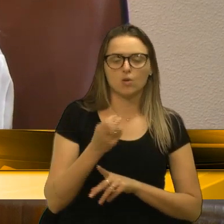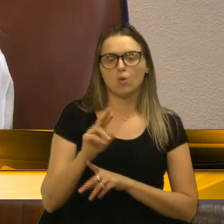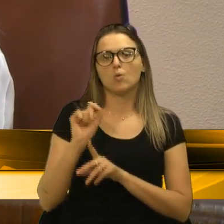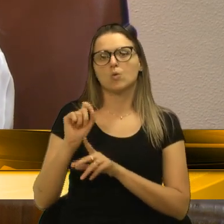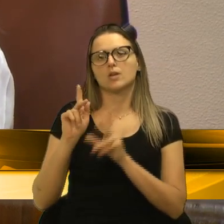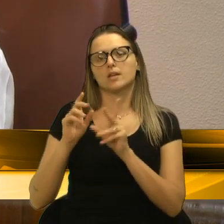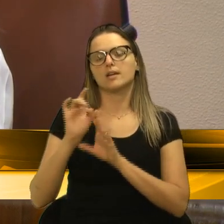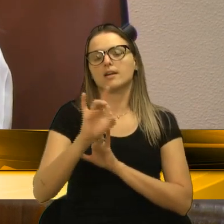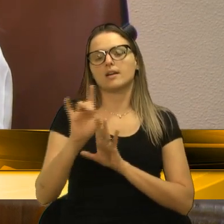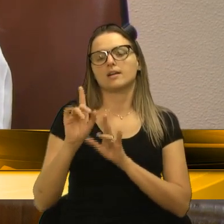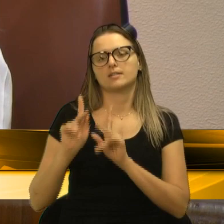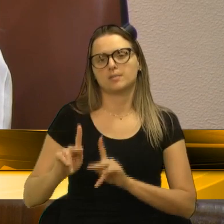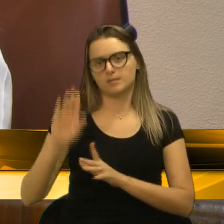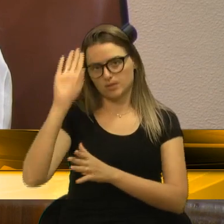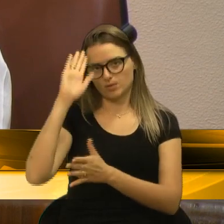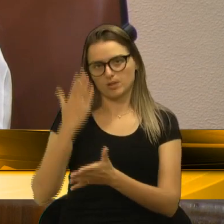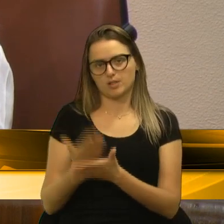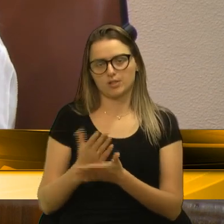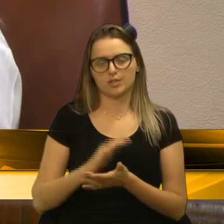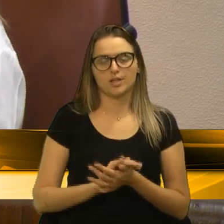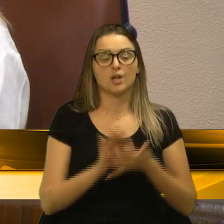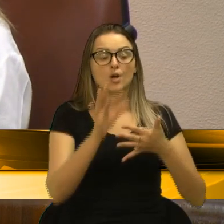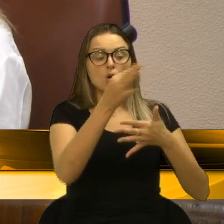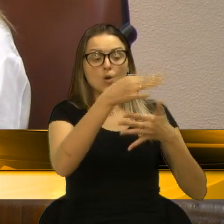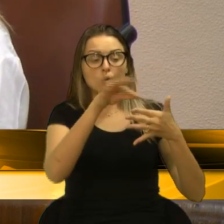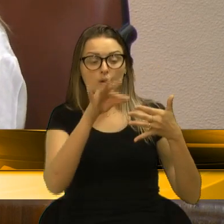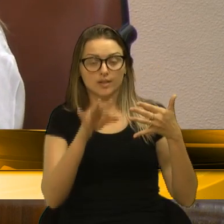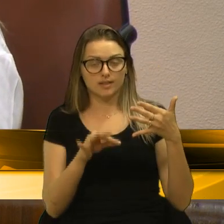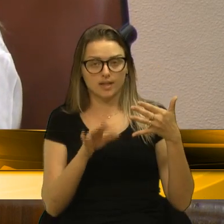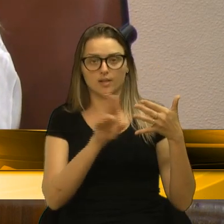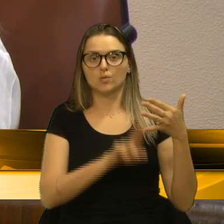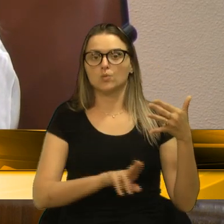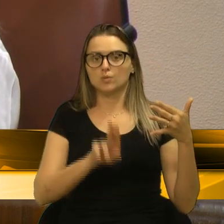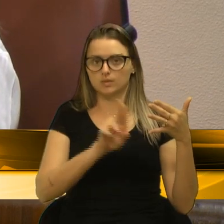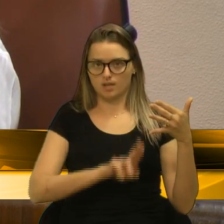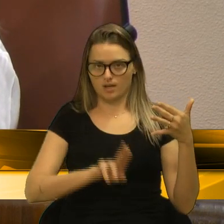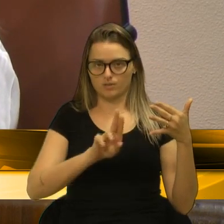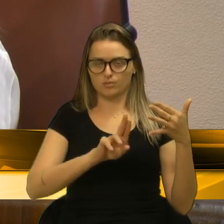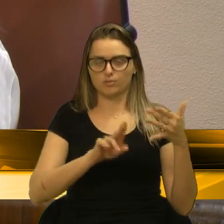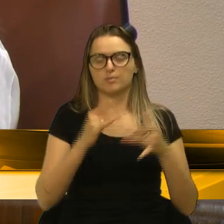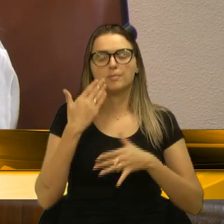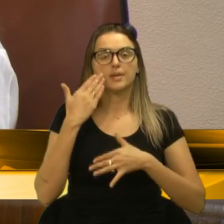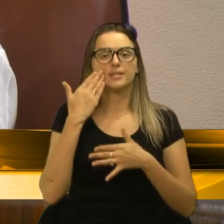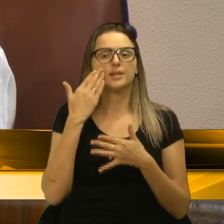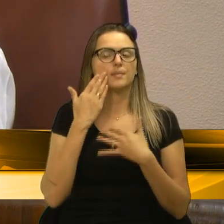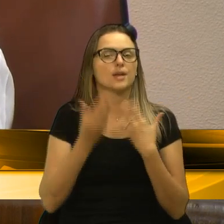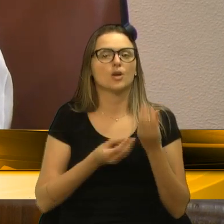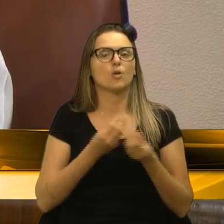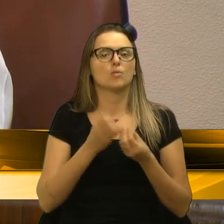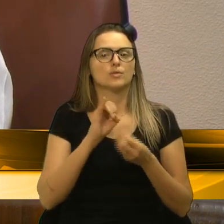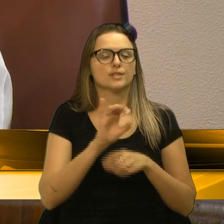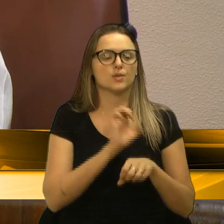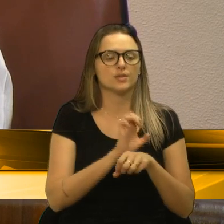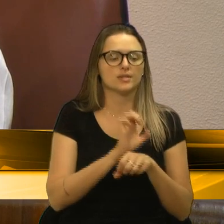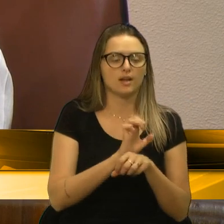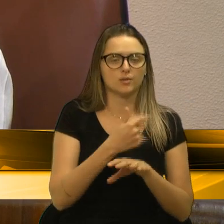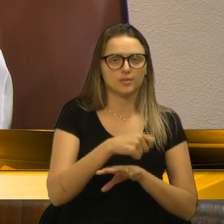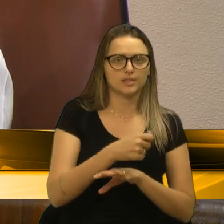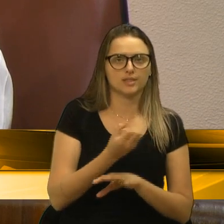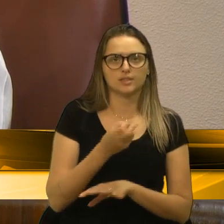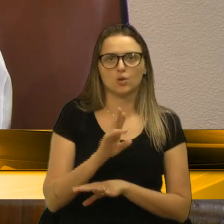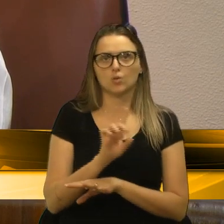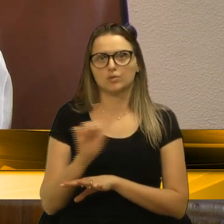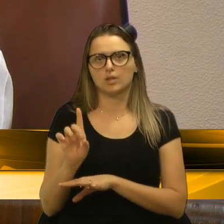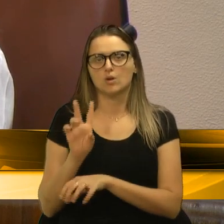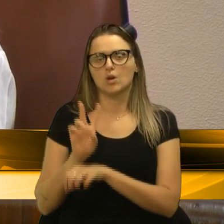religiosas. O critério a ser utilizado para se saber se o Estado deve dar